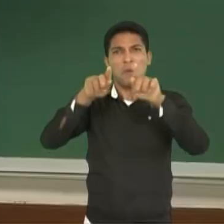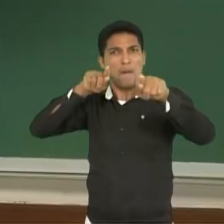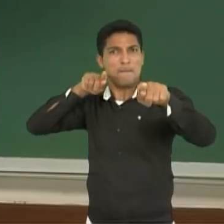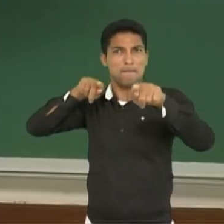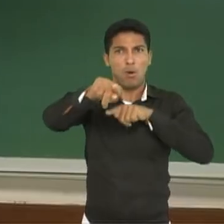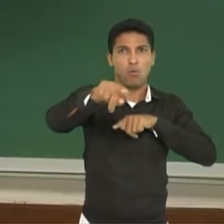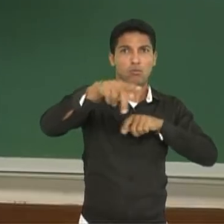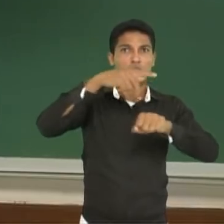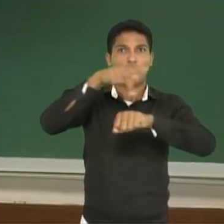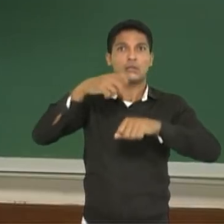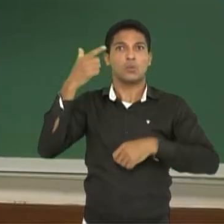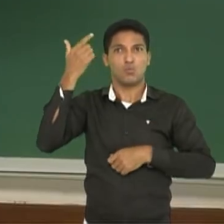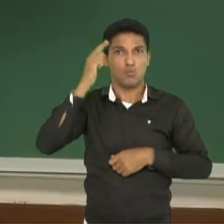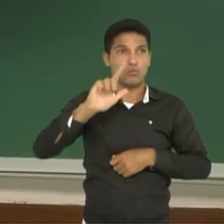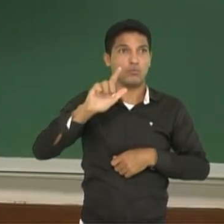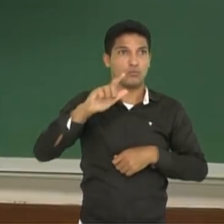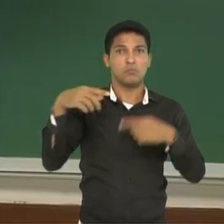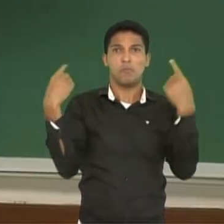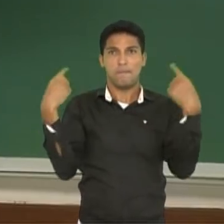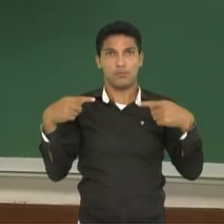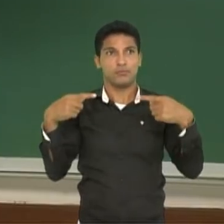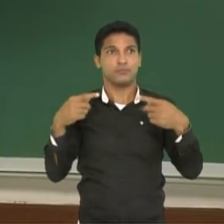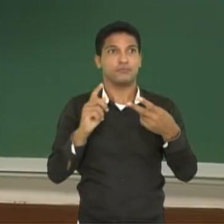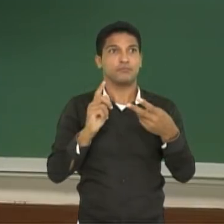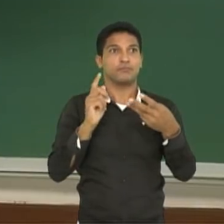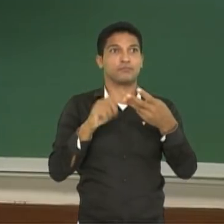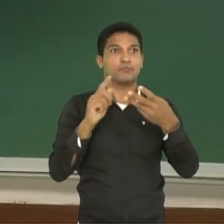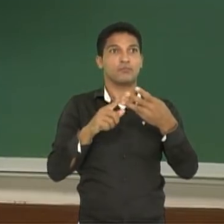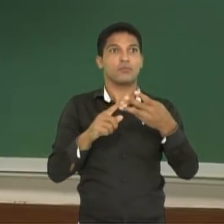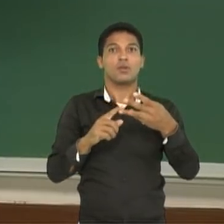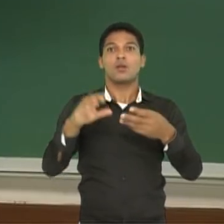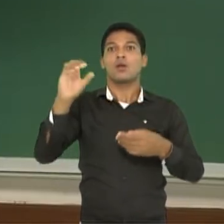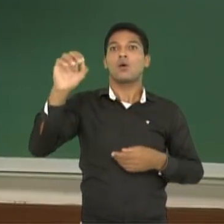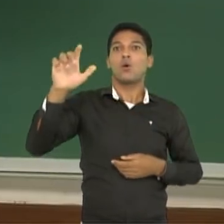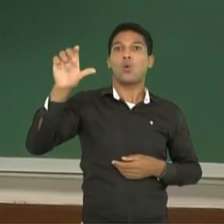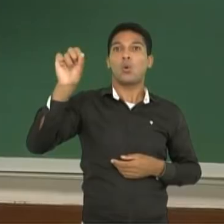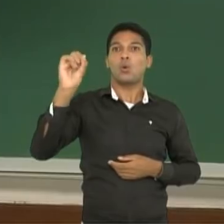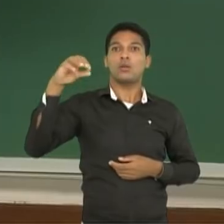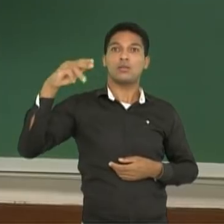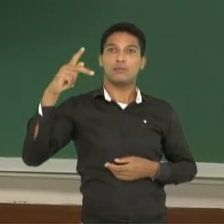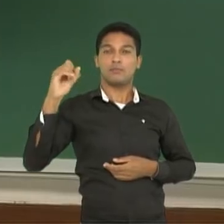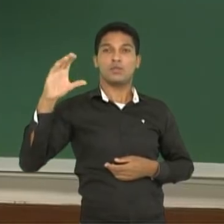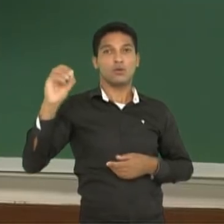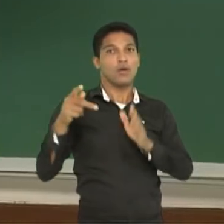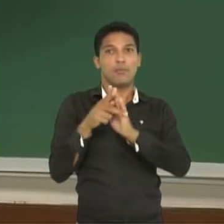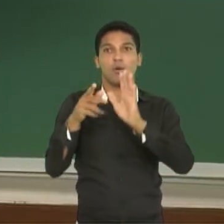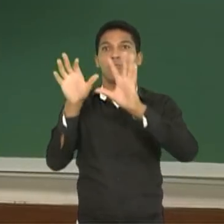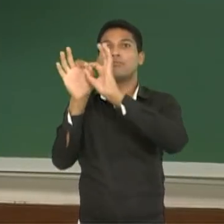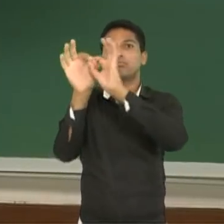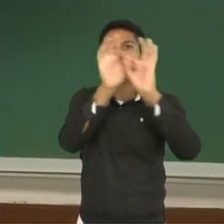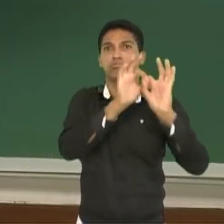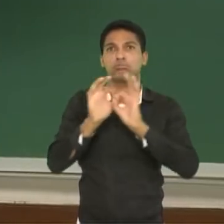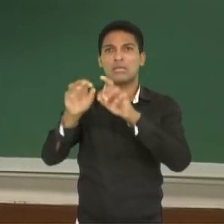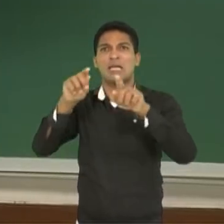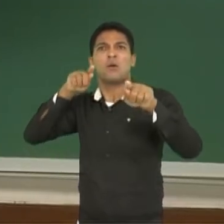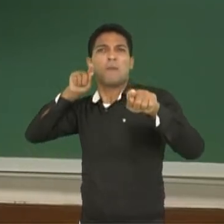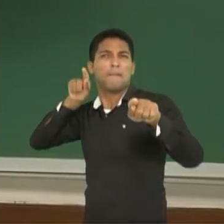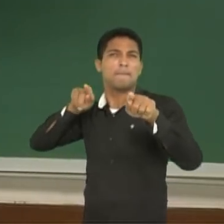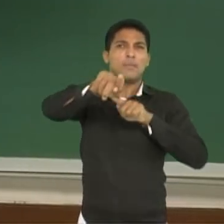ser alcançado numa Olimpíada. E o recorde mundial, que daí também esse deve ser alcançado